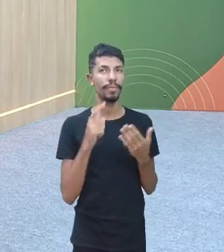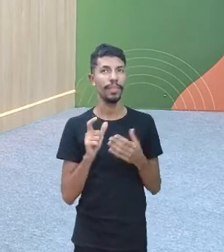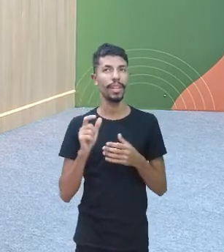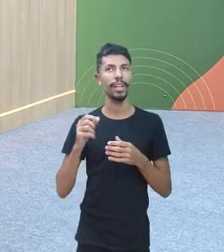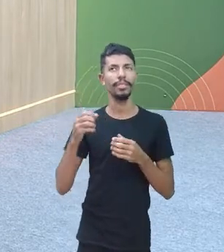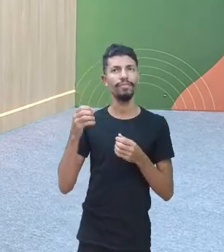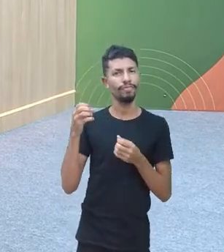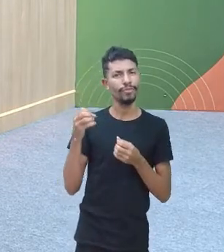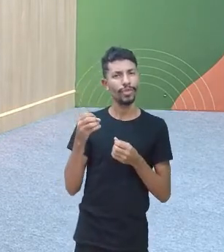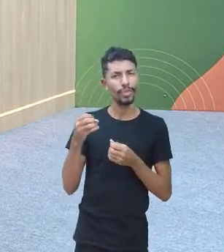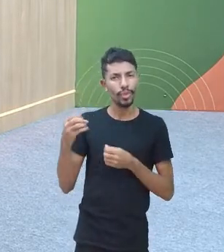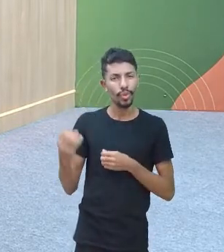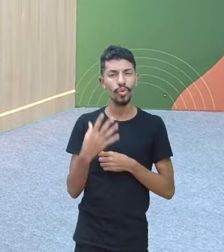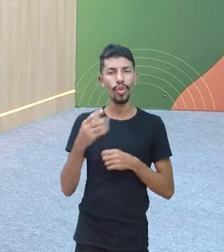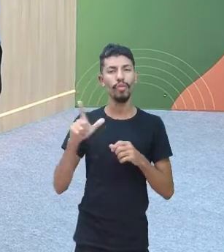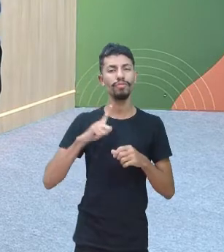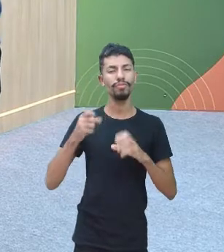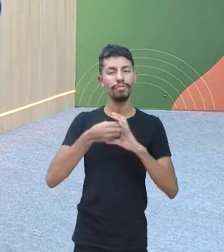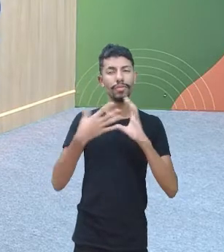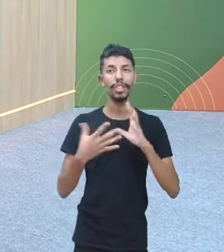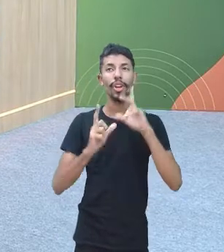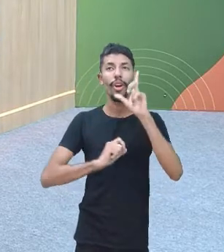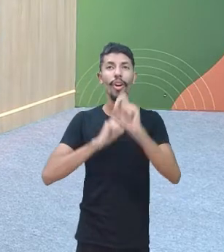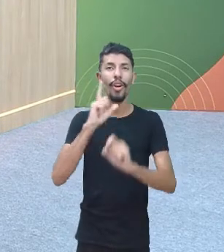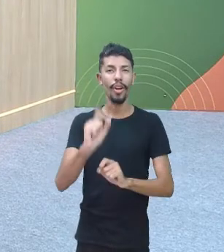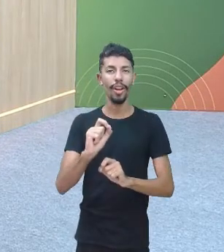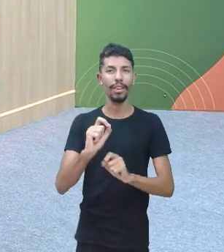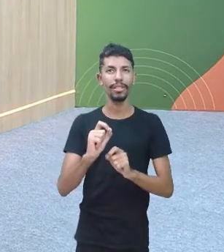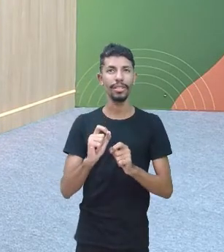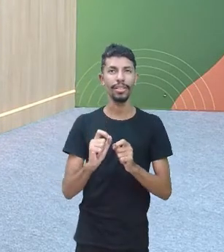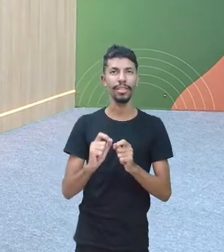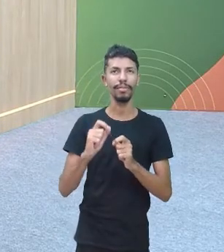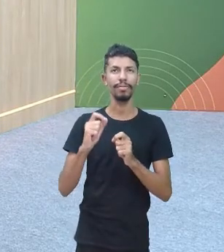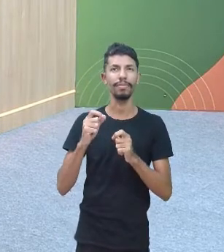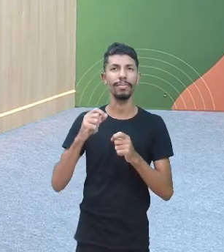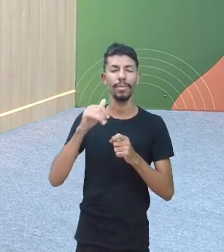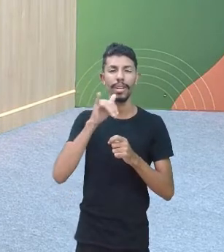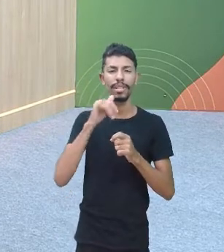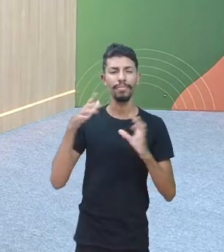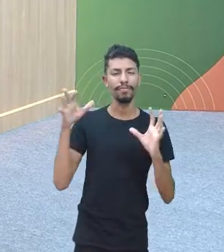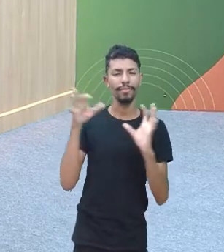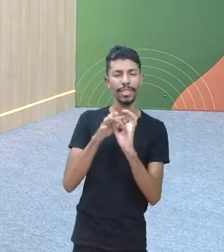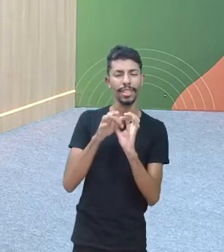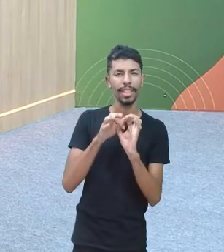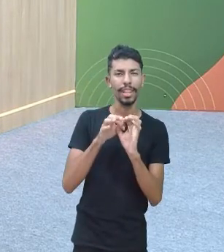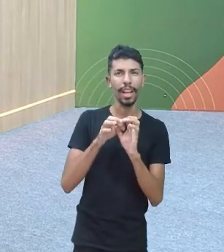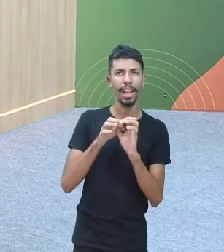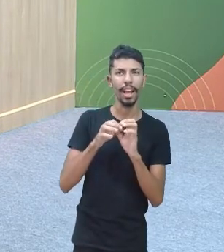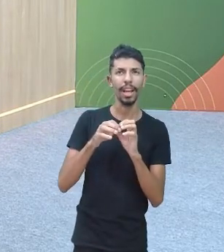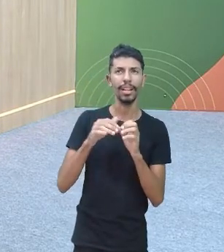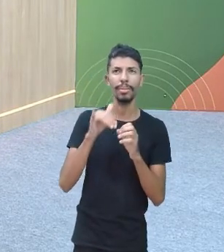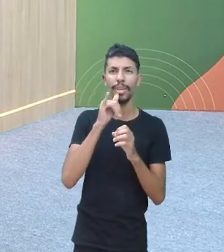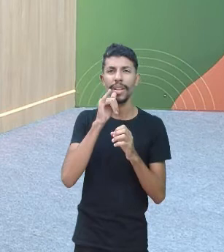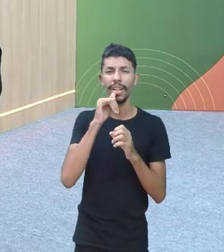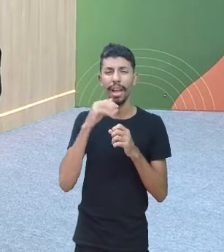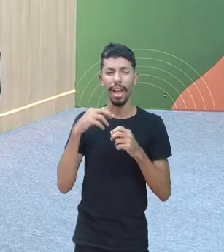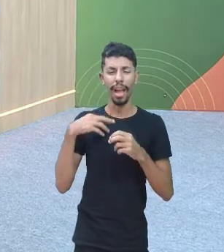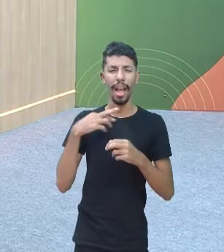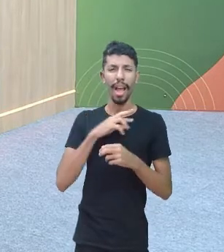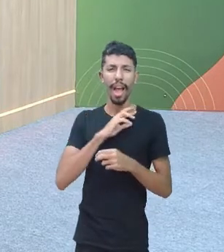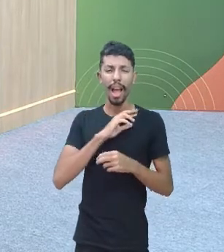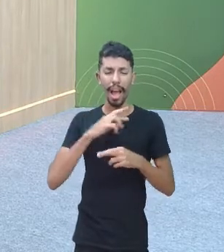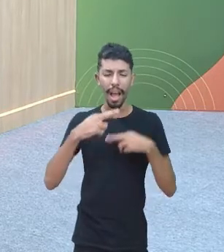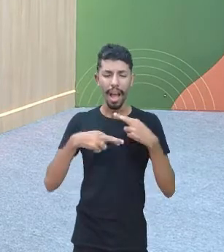vertente, ela era caracterizada pelas composições geralmente relacionadas a desilusões amorosas, tendo como